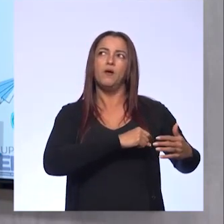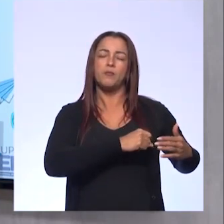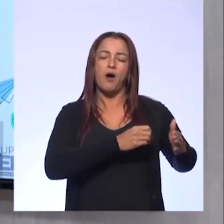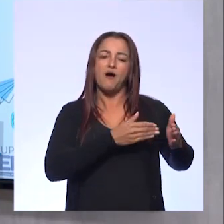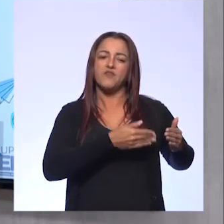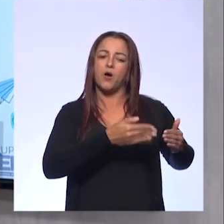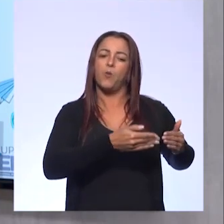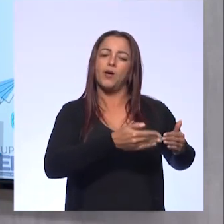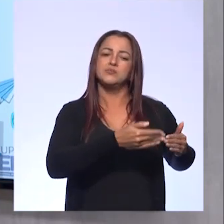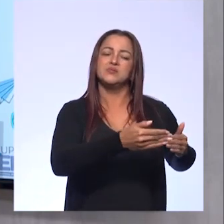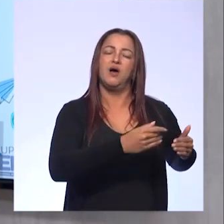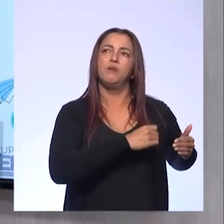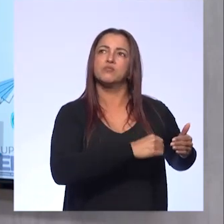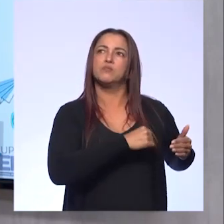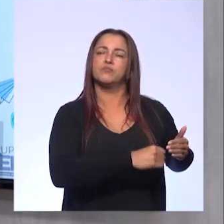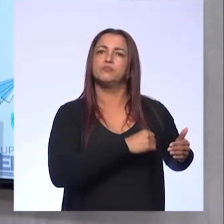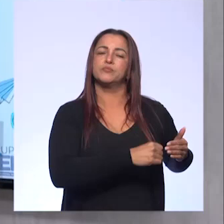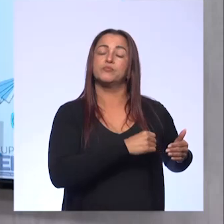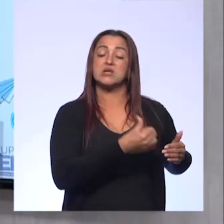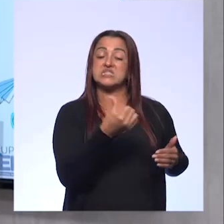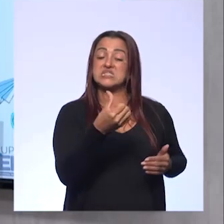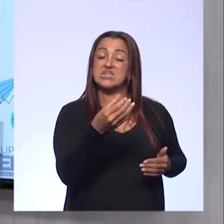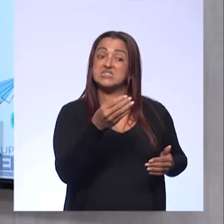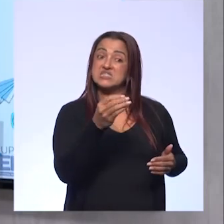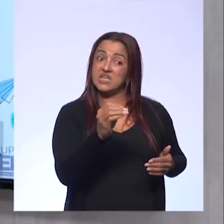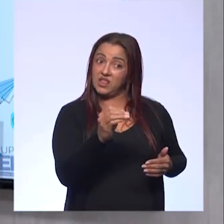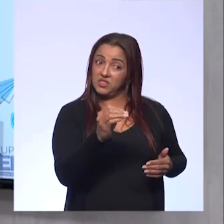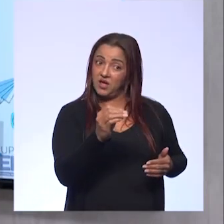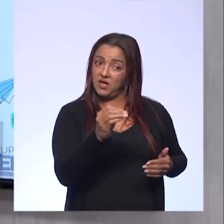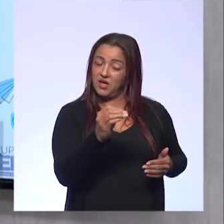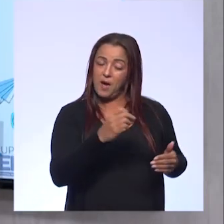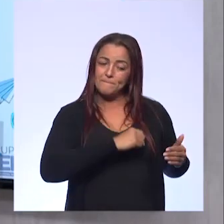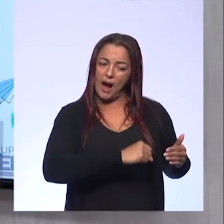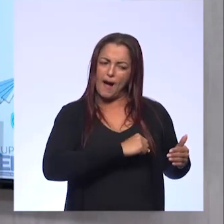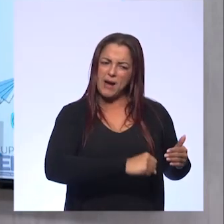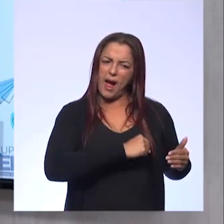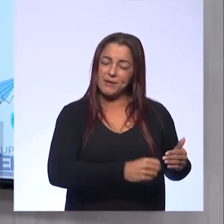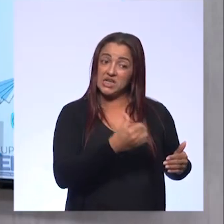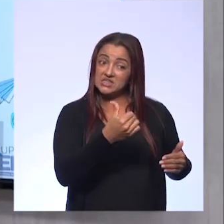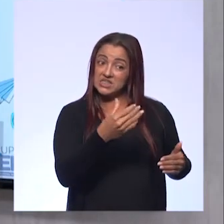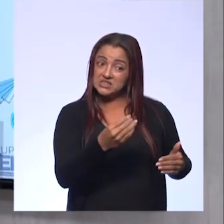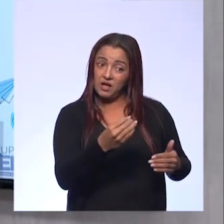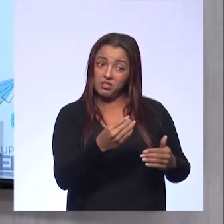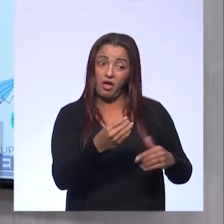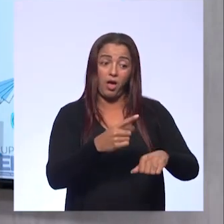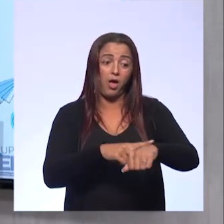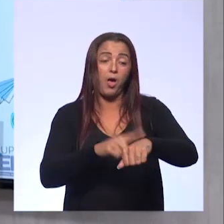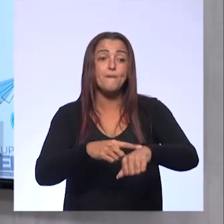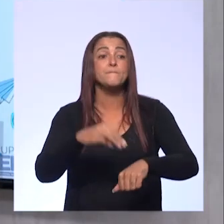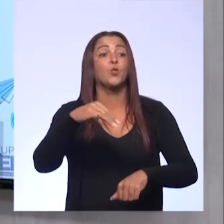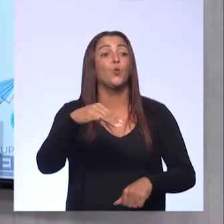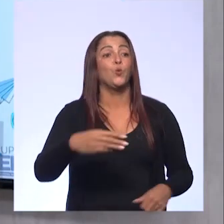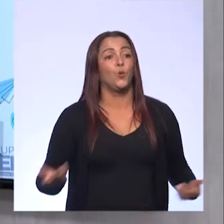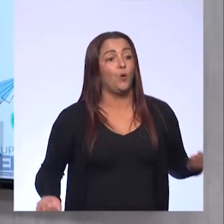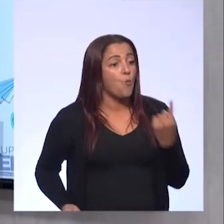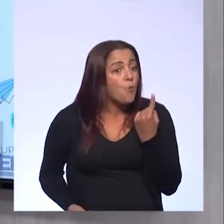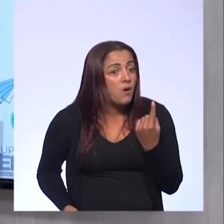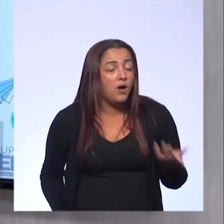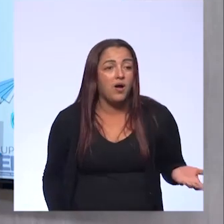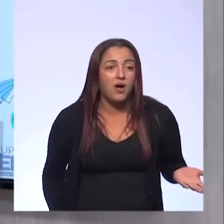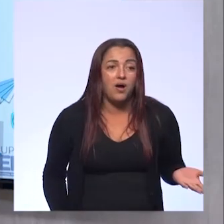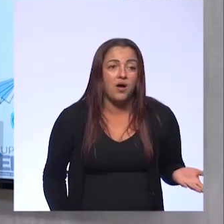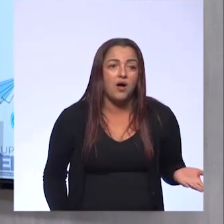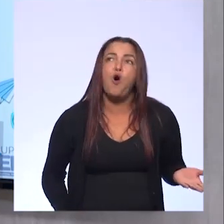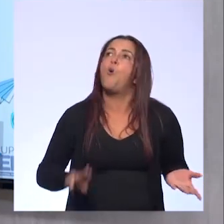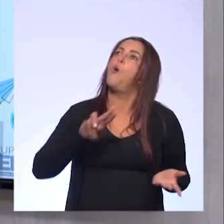batimentos por minuto e frequente a coisa cardíaca batimento a cada um minuto